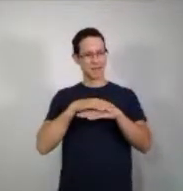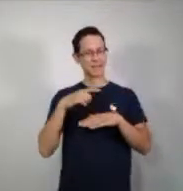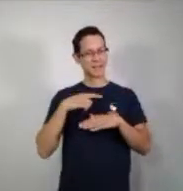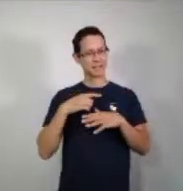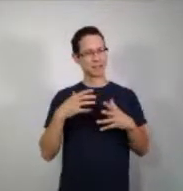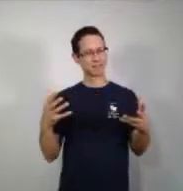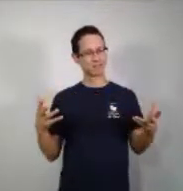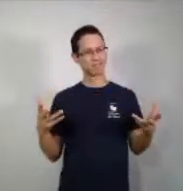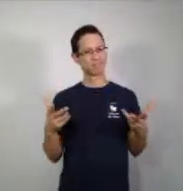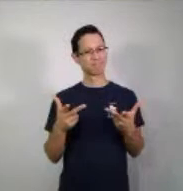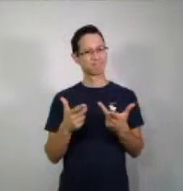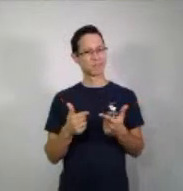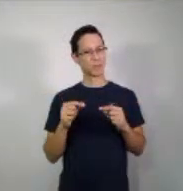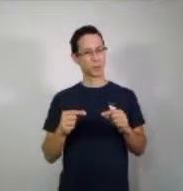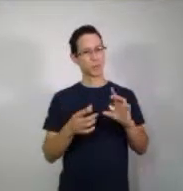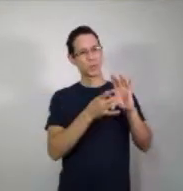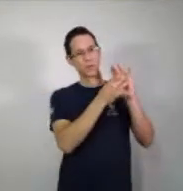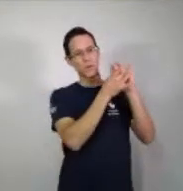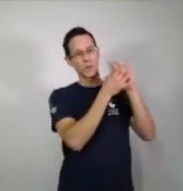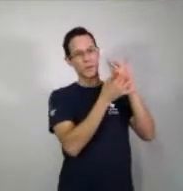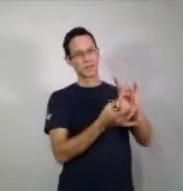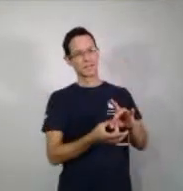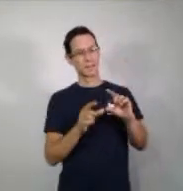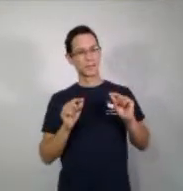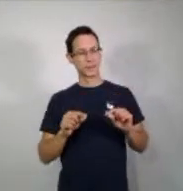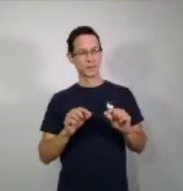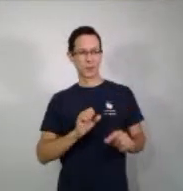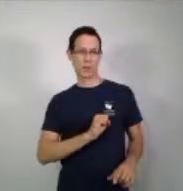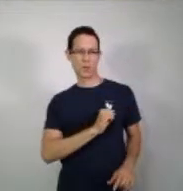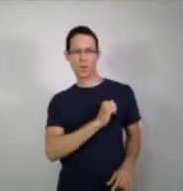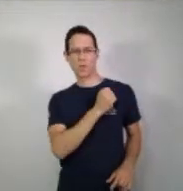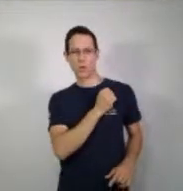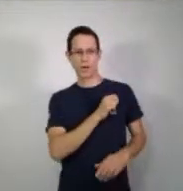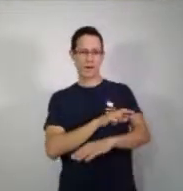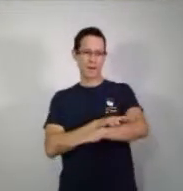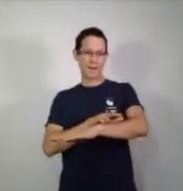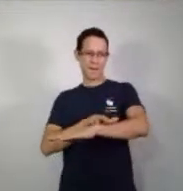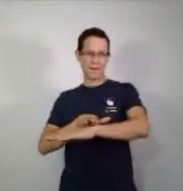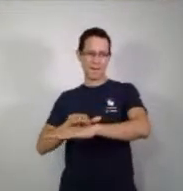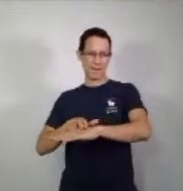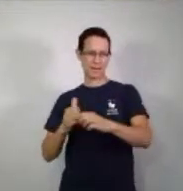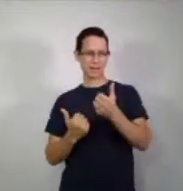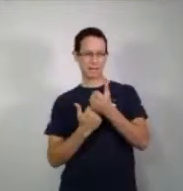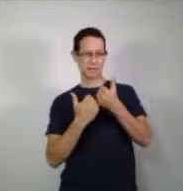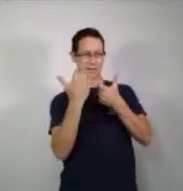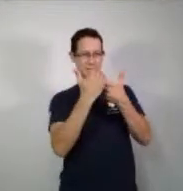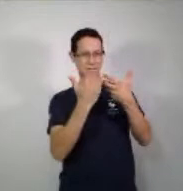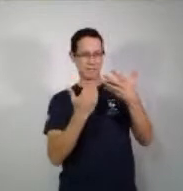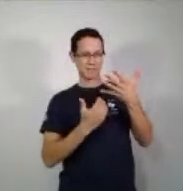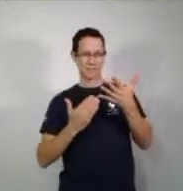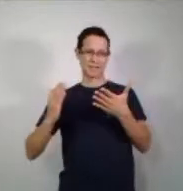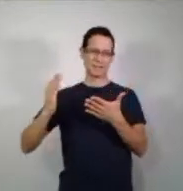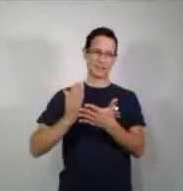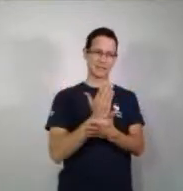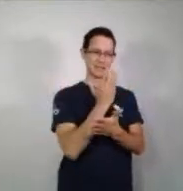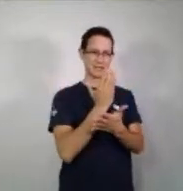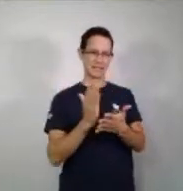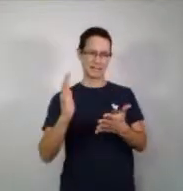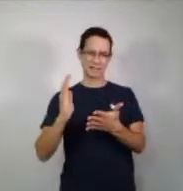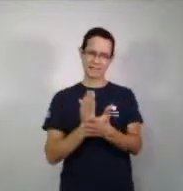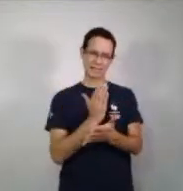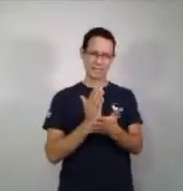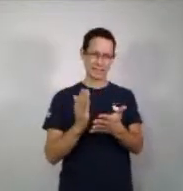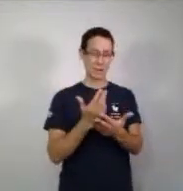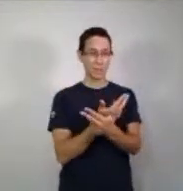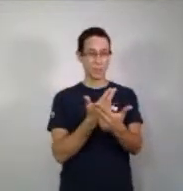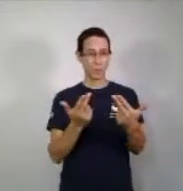né? É esse contexto de ódio racial, ódio de classe, todas essas coisas que eu acho que